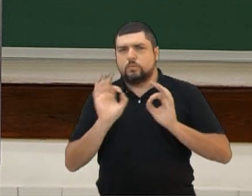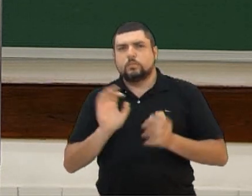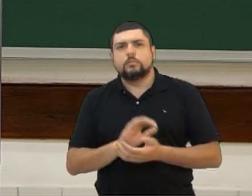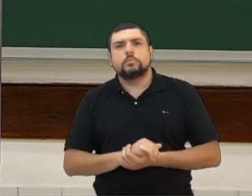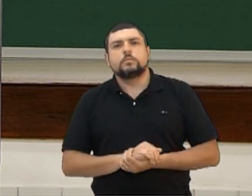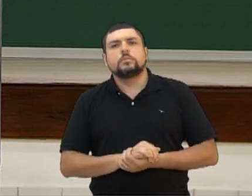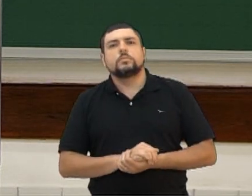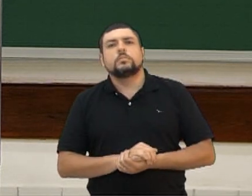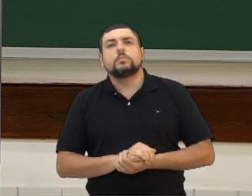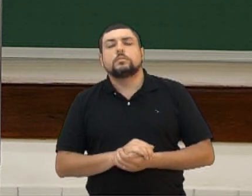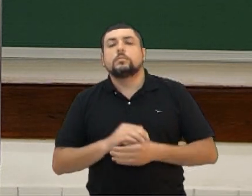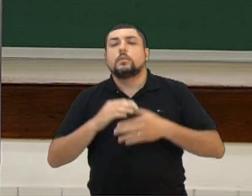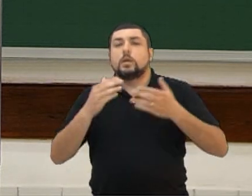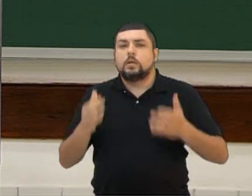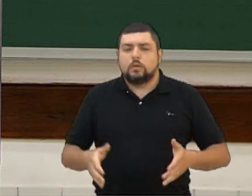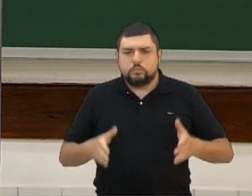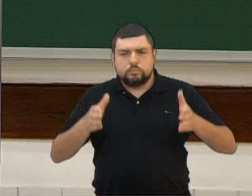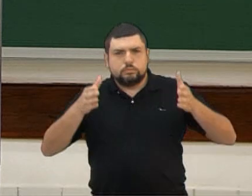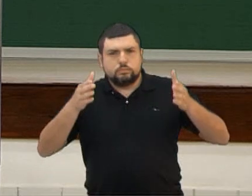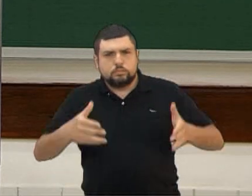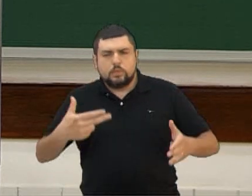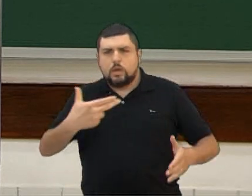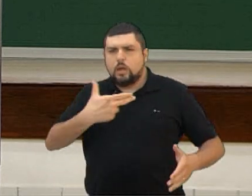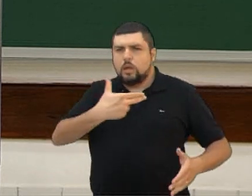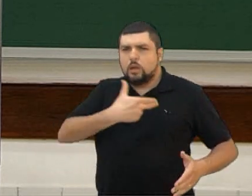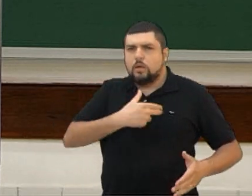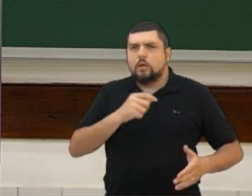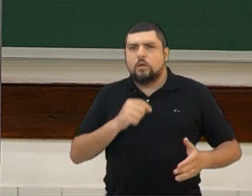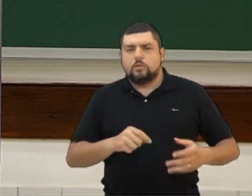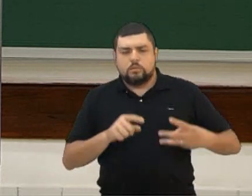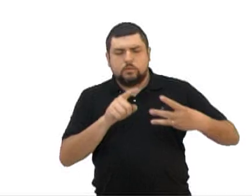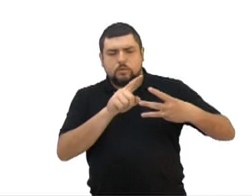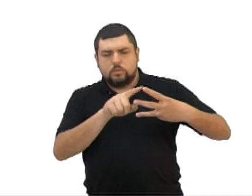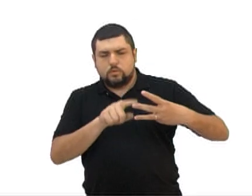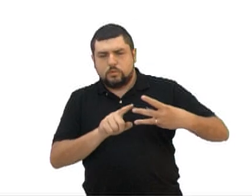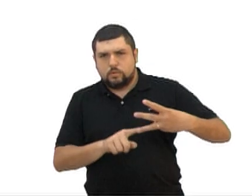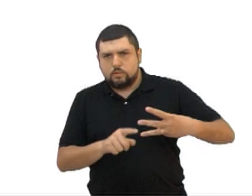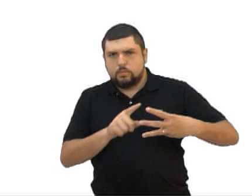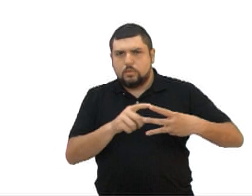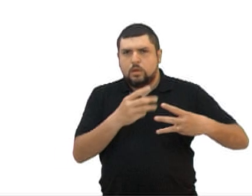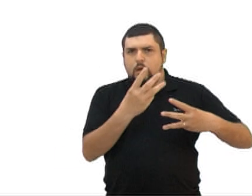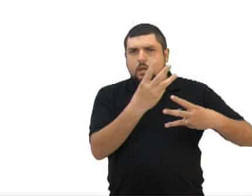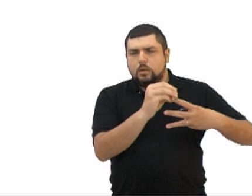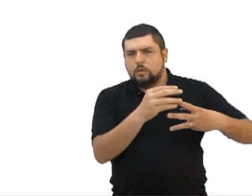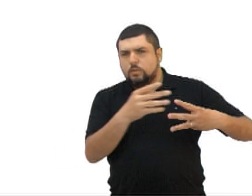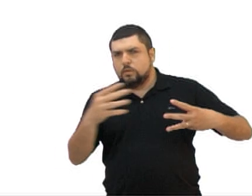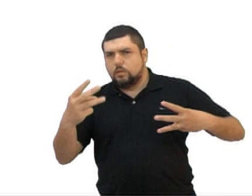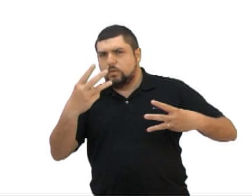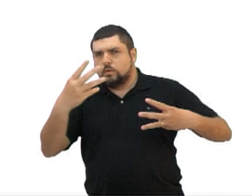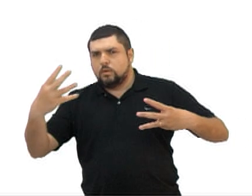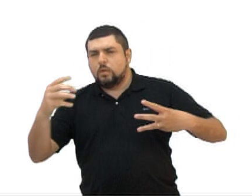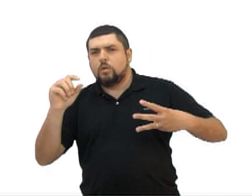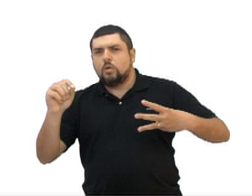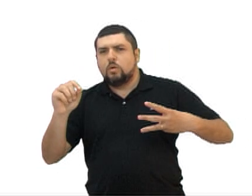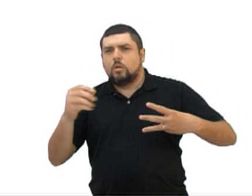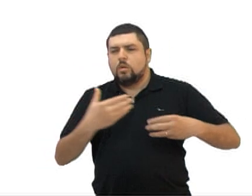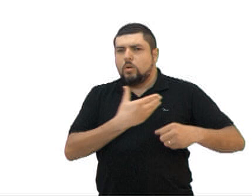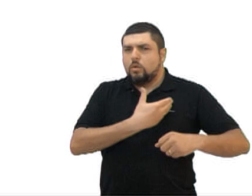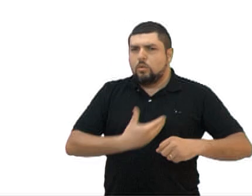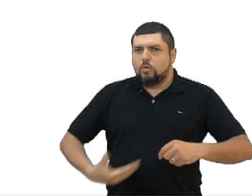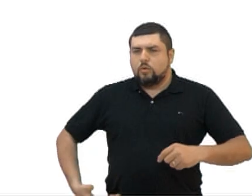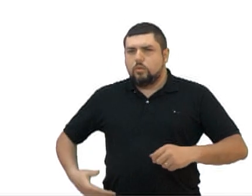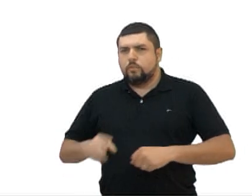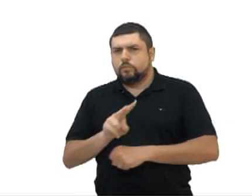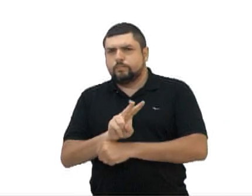Então, a chamada Era Vargas é dividida em 3 períodos. 1930 a 34, chamado Governo Provisório.